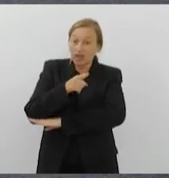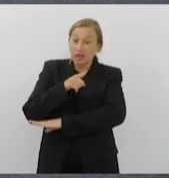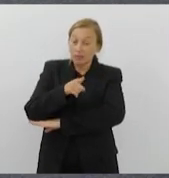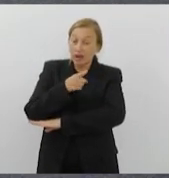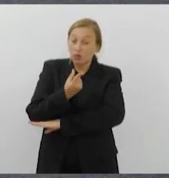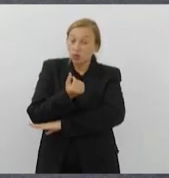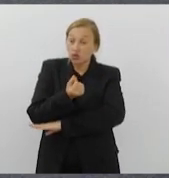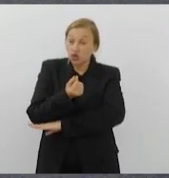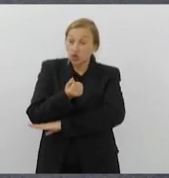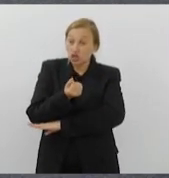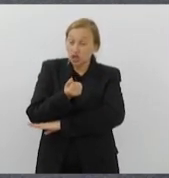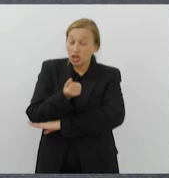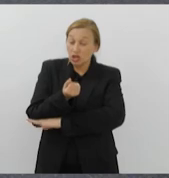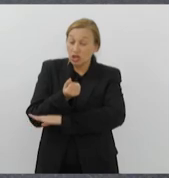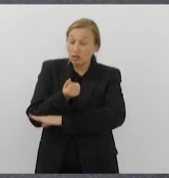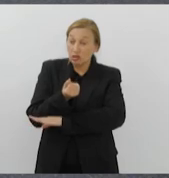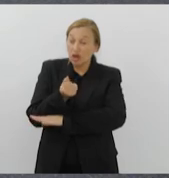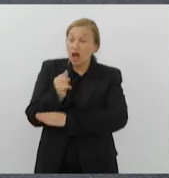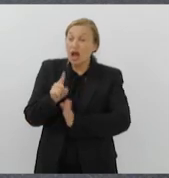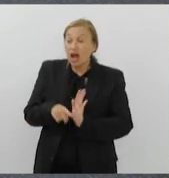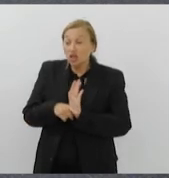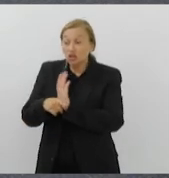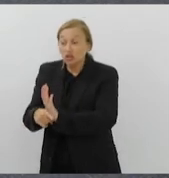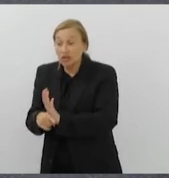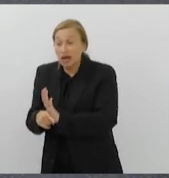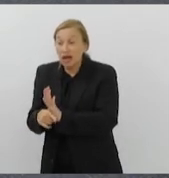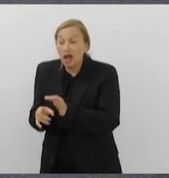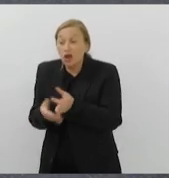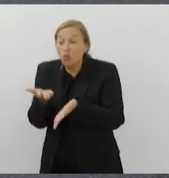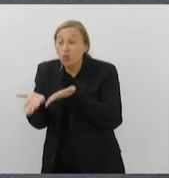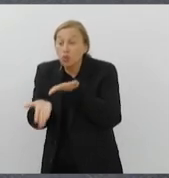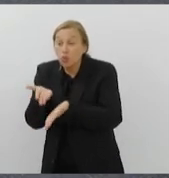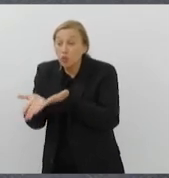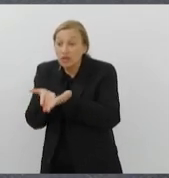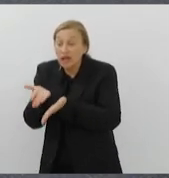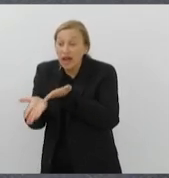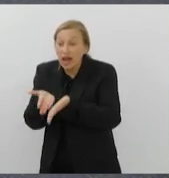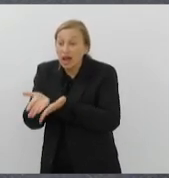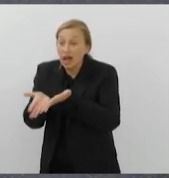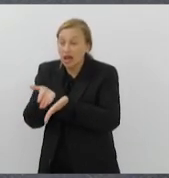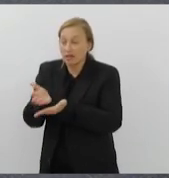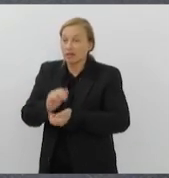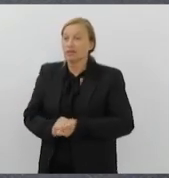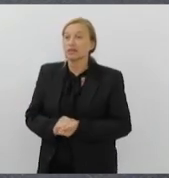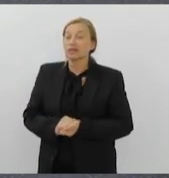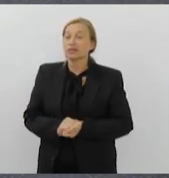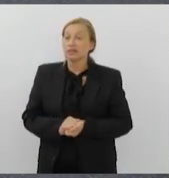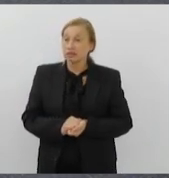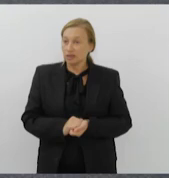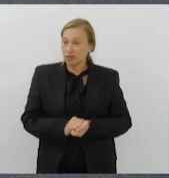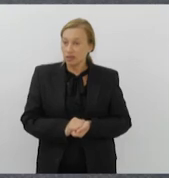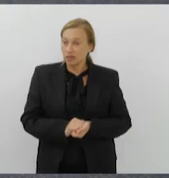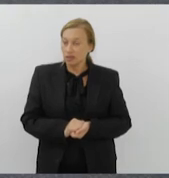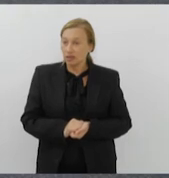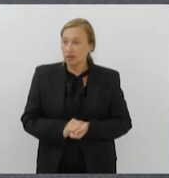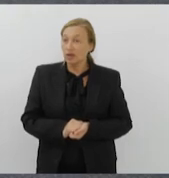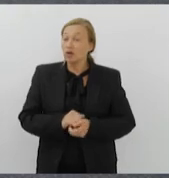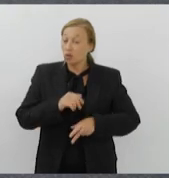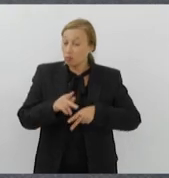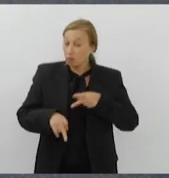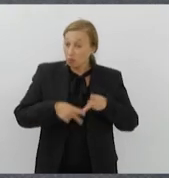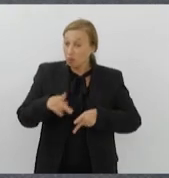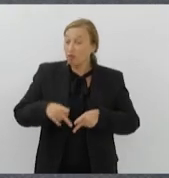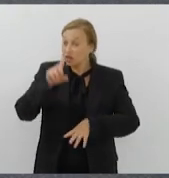tratadas, sejam recapeadas. Inclusive, o concessionário tem o direito de utilização da área